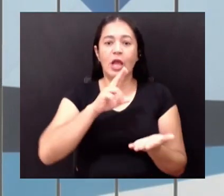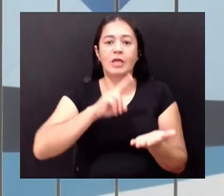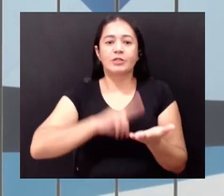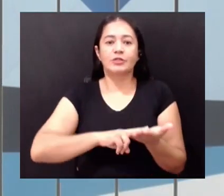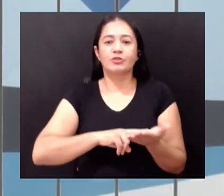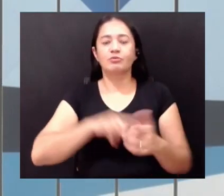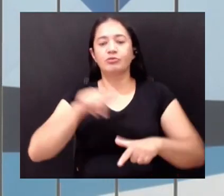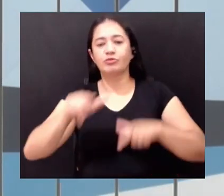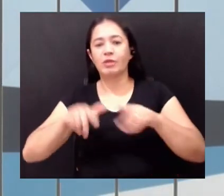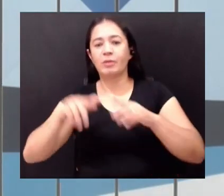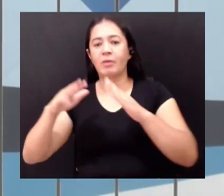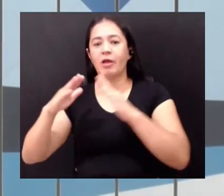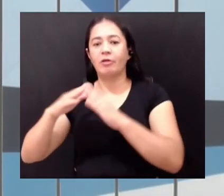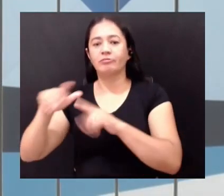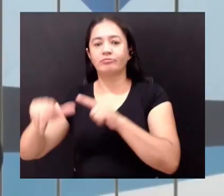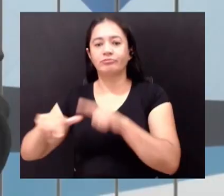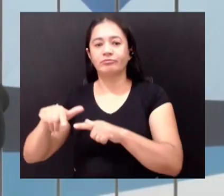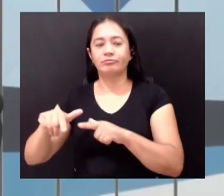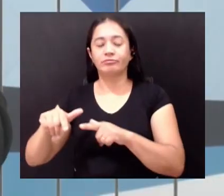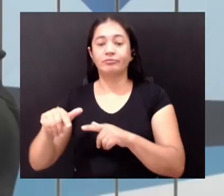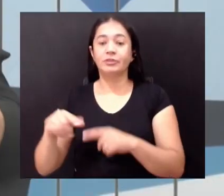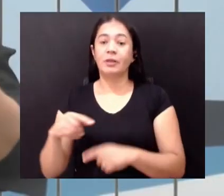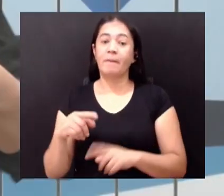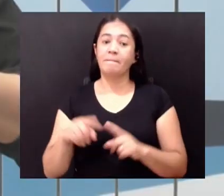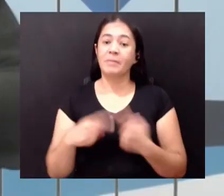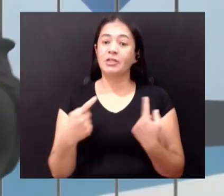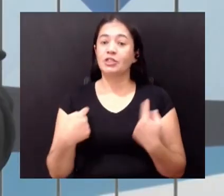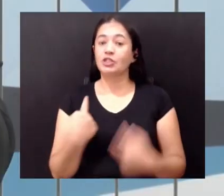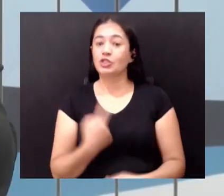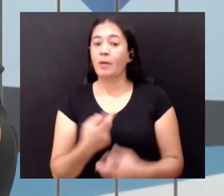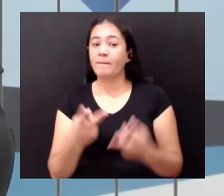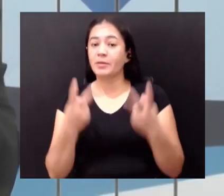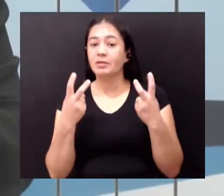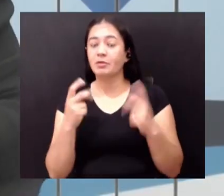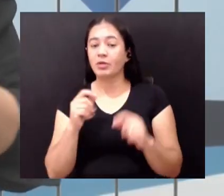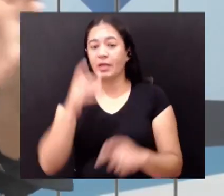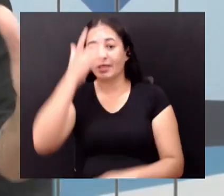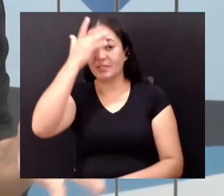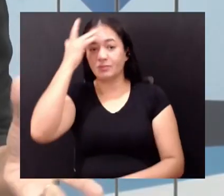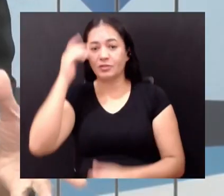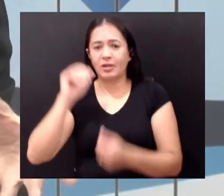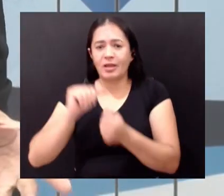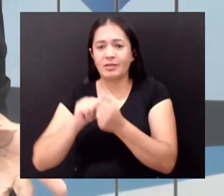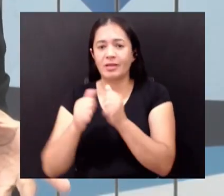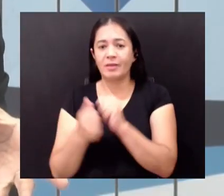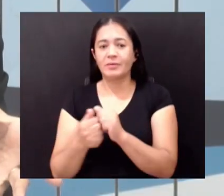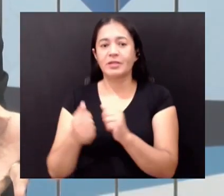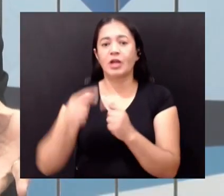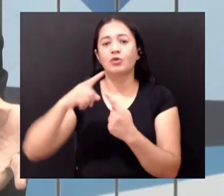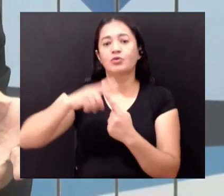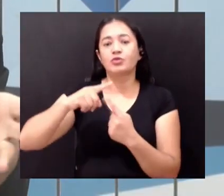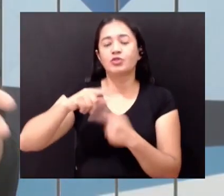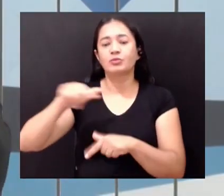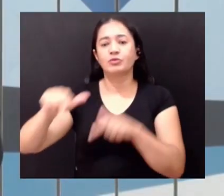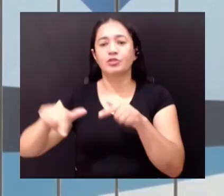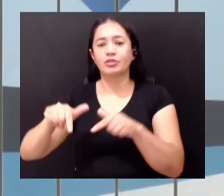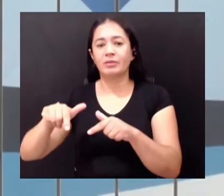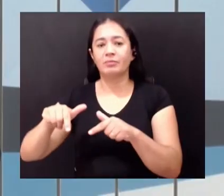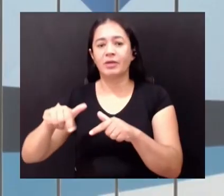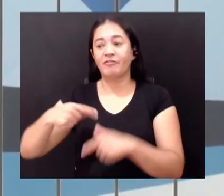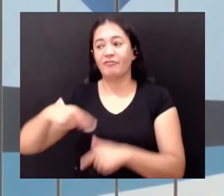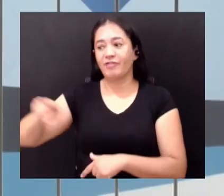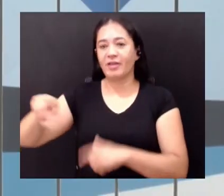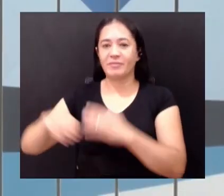a tendência que nós vemos é que as pessoas que vão se adequar melhor a esse modelo vão acabar se direcionando para essas empresas. E quem é que vai fazer